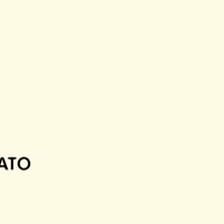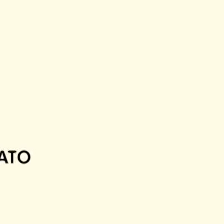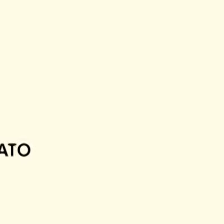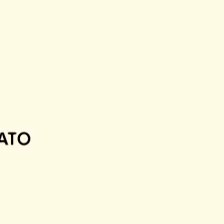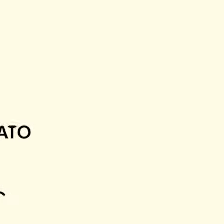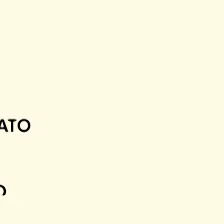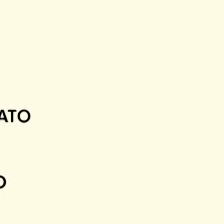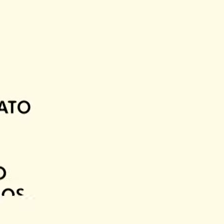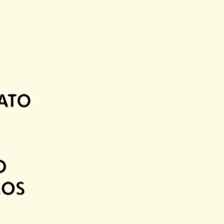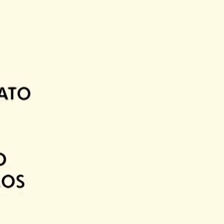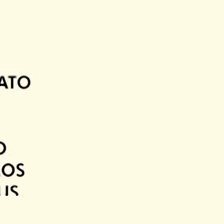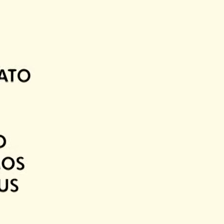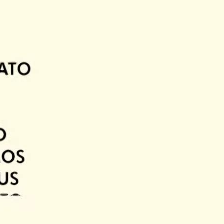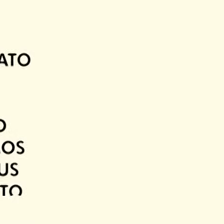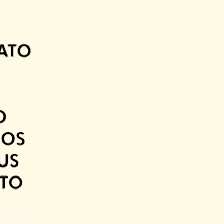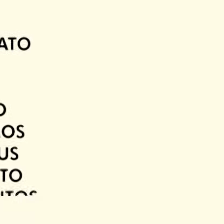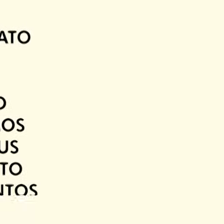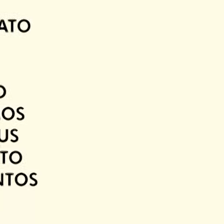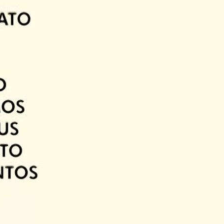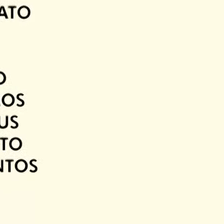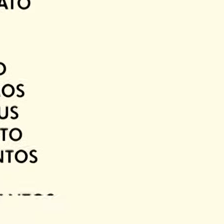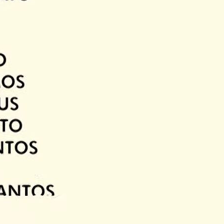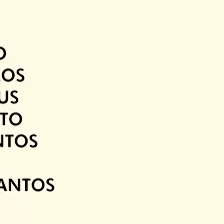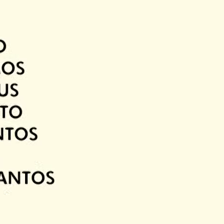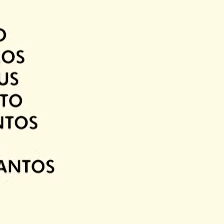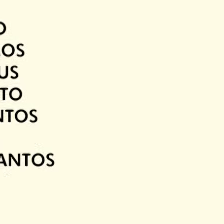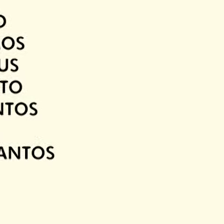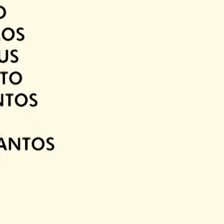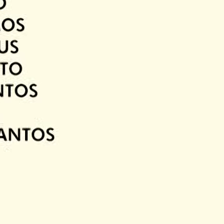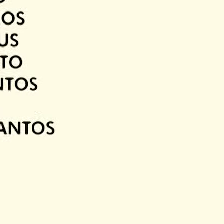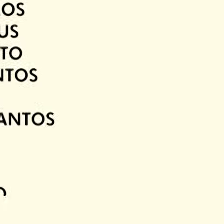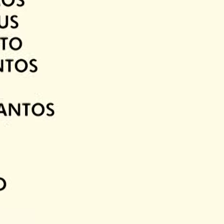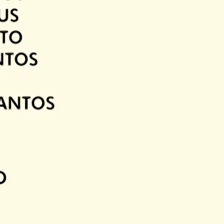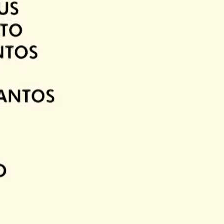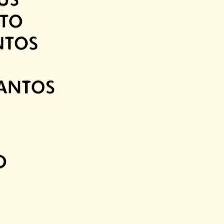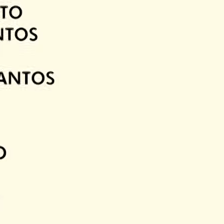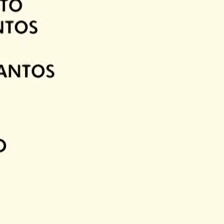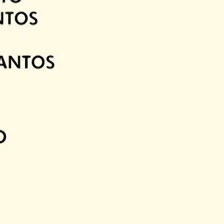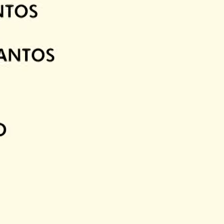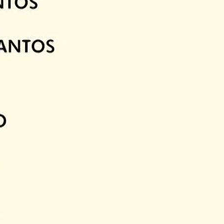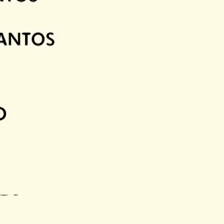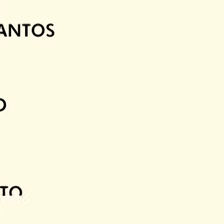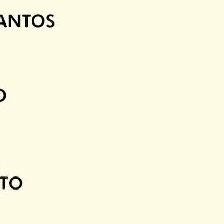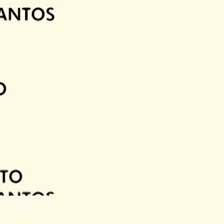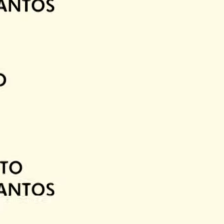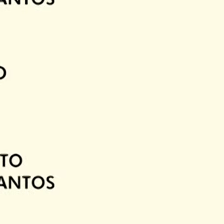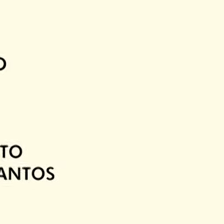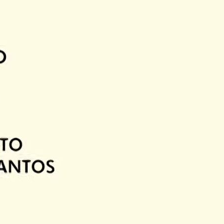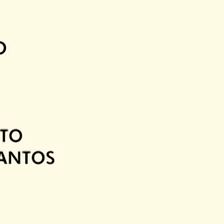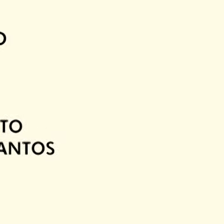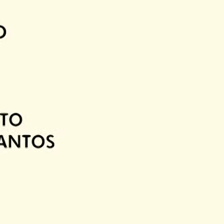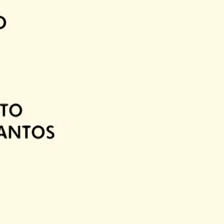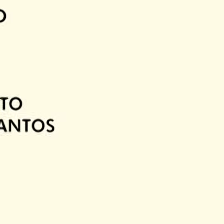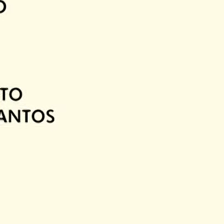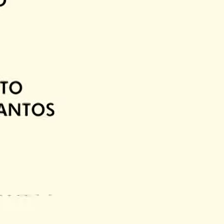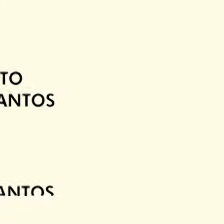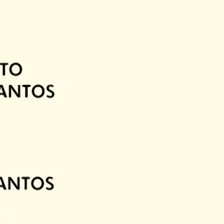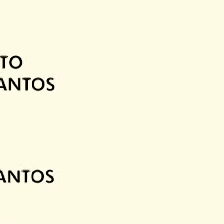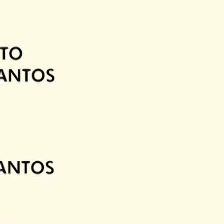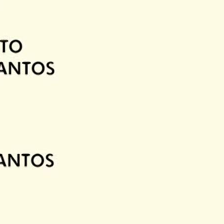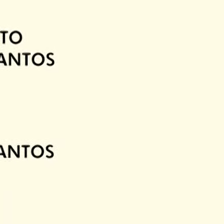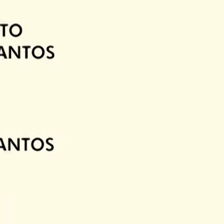Casa. Referência regional. Conexão. Parceria. Aprendizado.